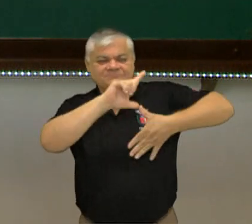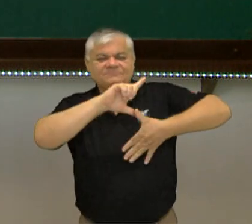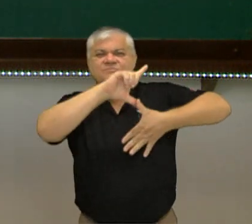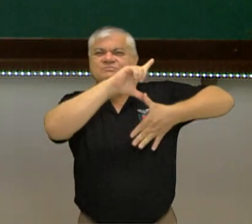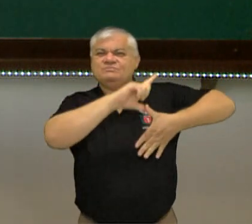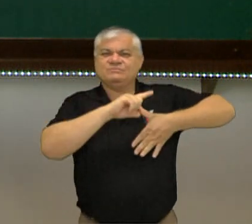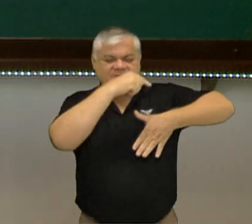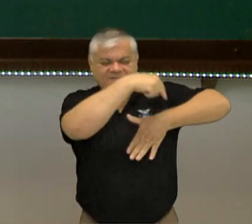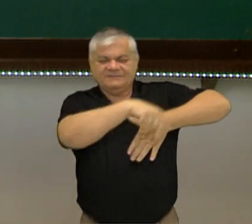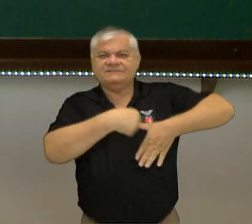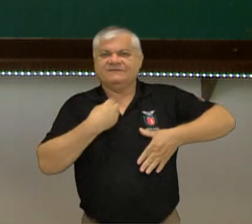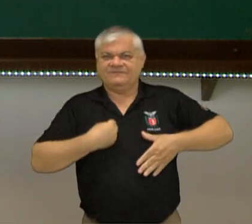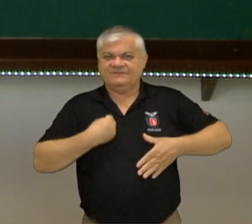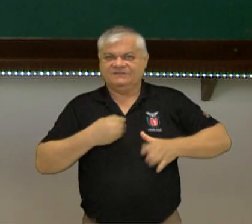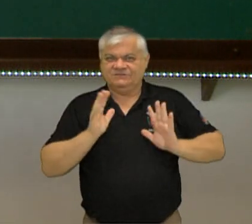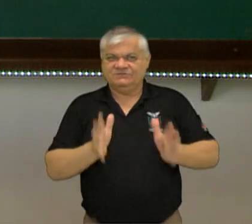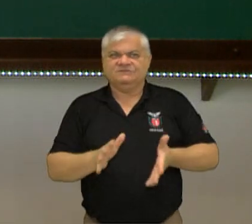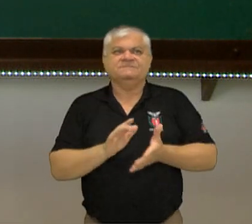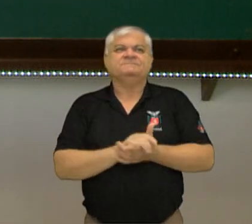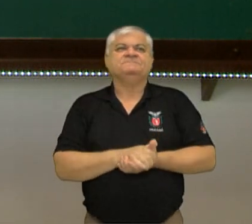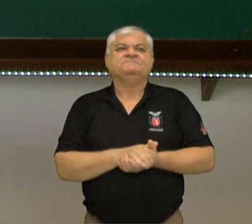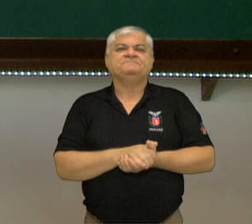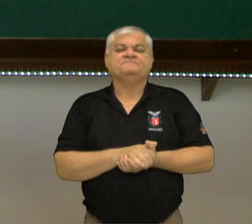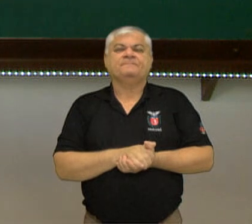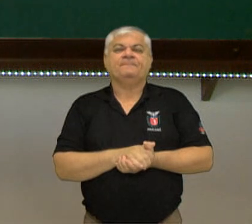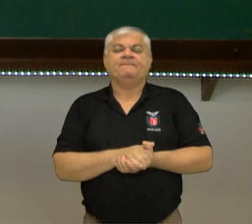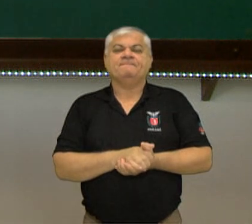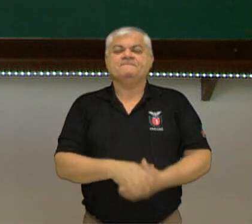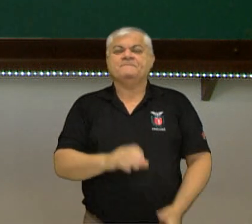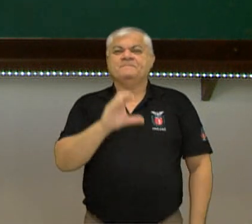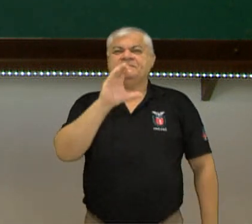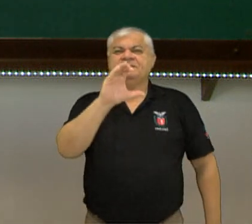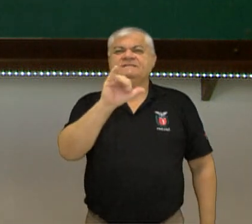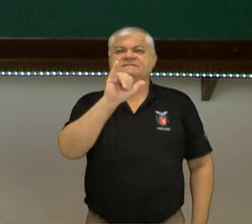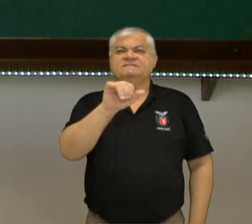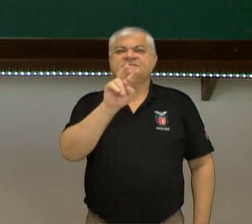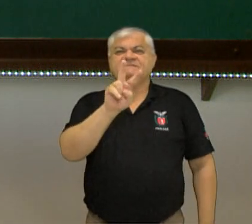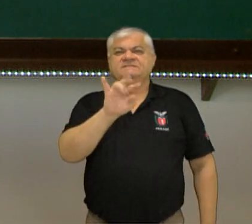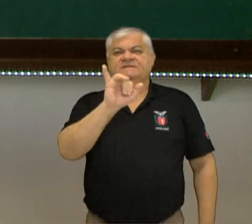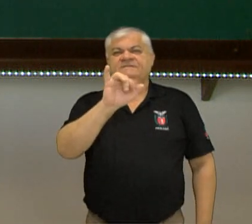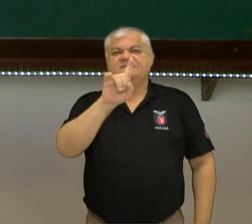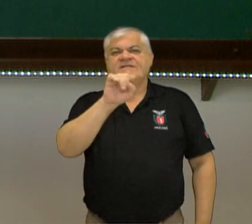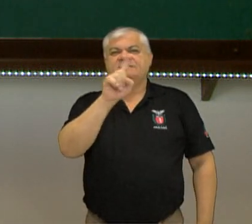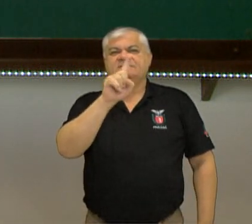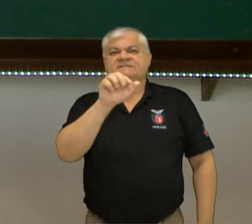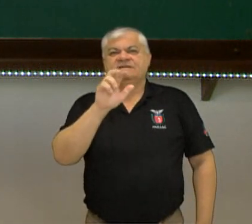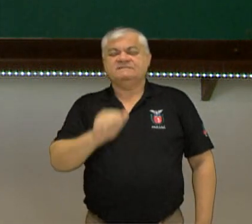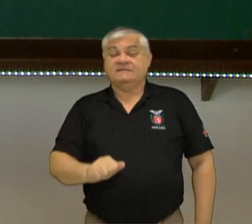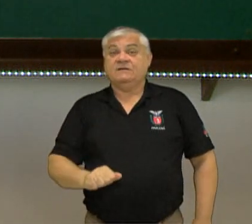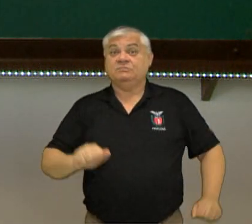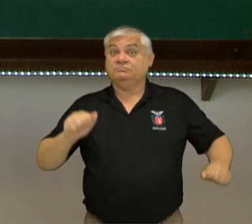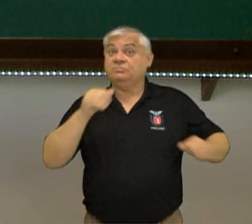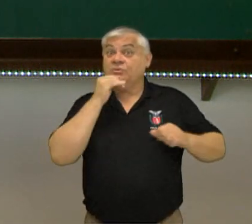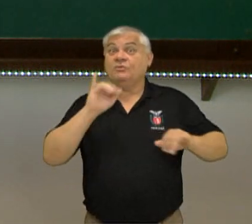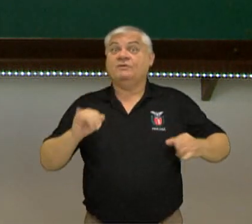chegada dos europeus. Beleza? Então aqui, ó, civilização Inca, uma das